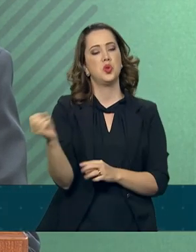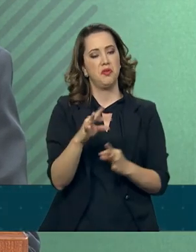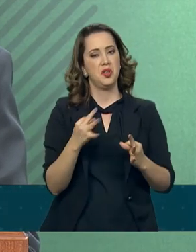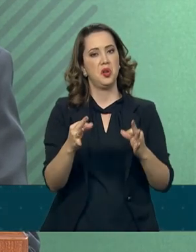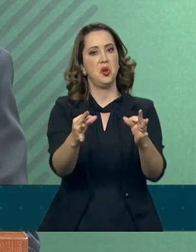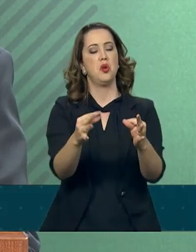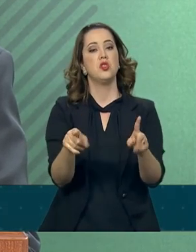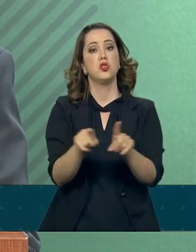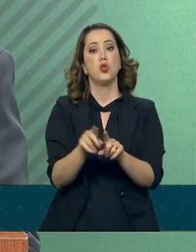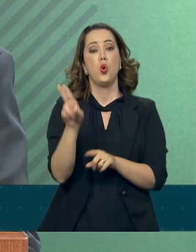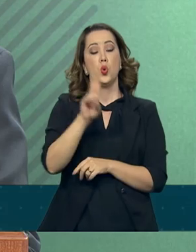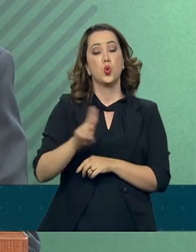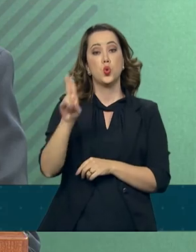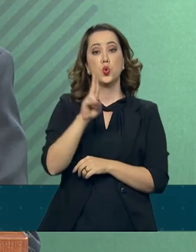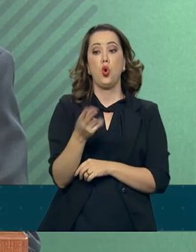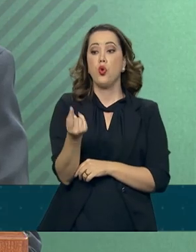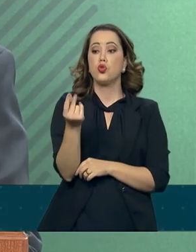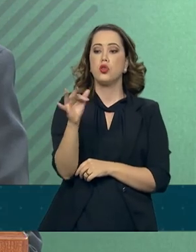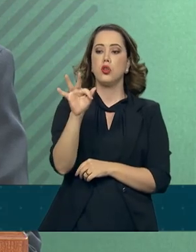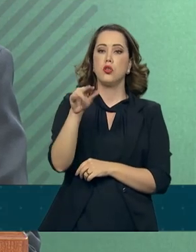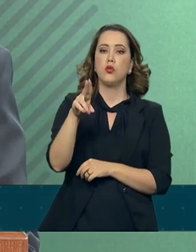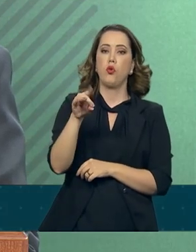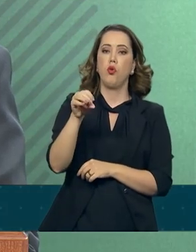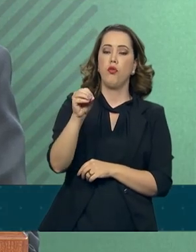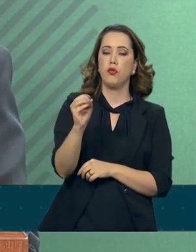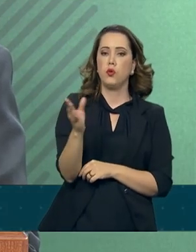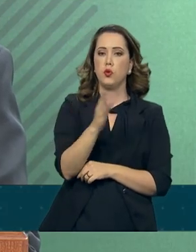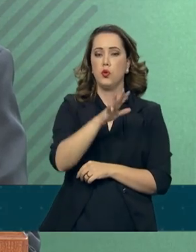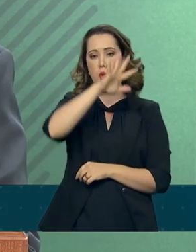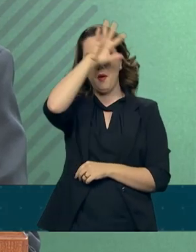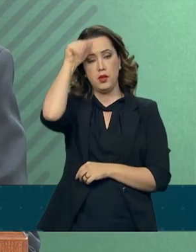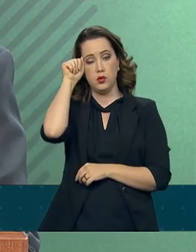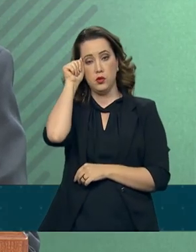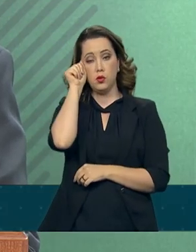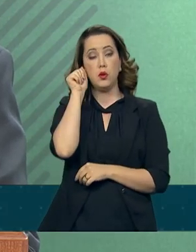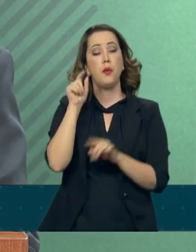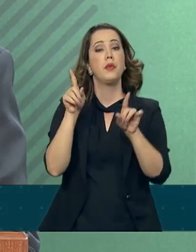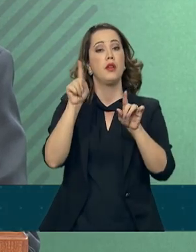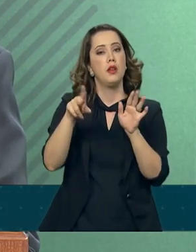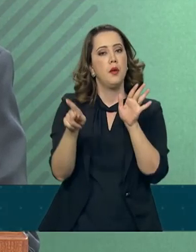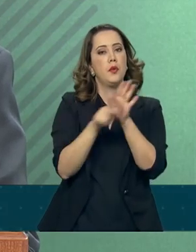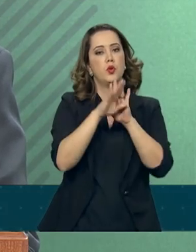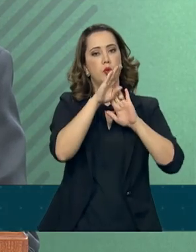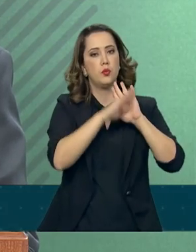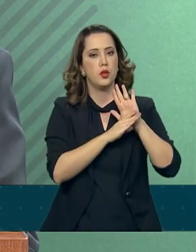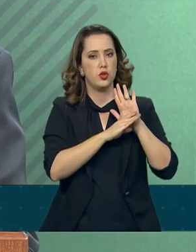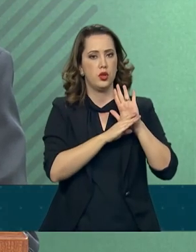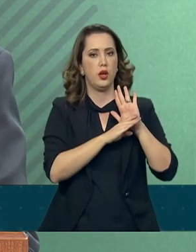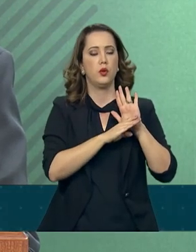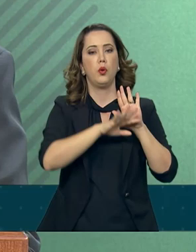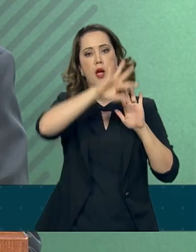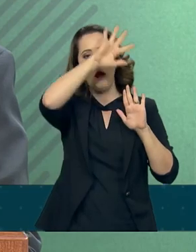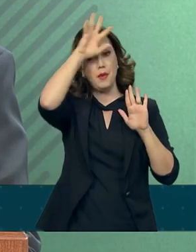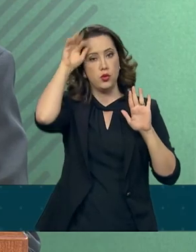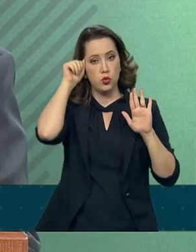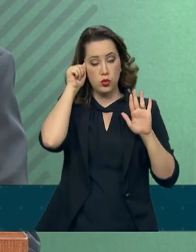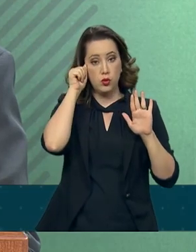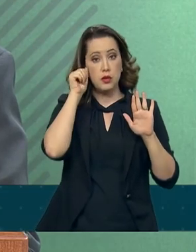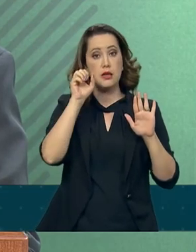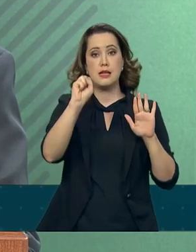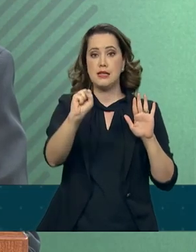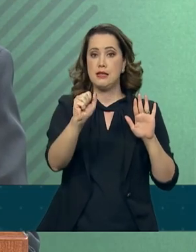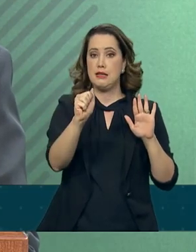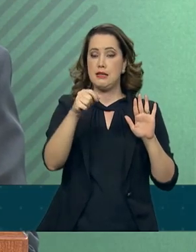do fundo amazônia e faz parte das ações do projeto amazônia sa o